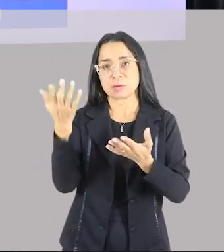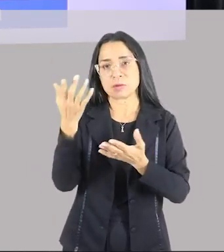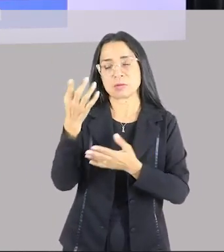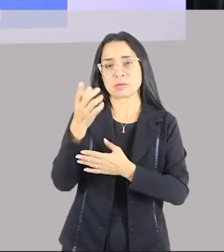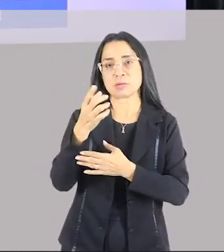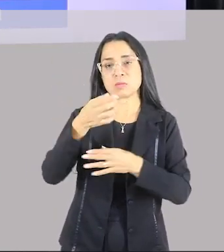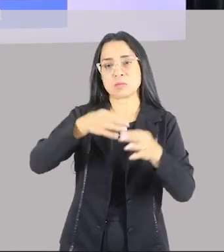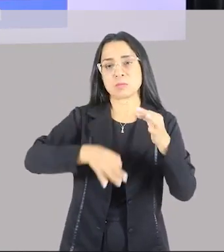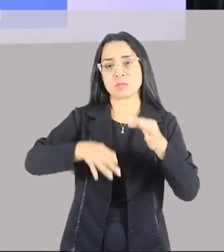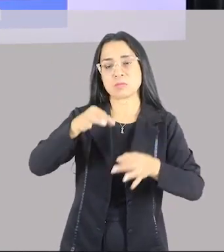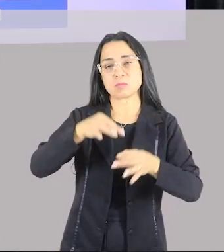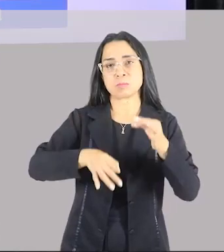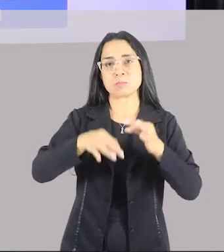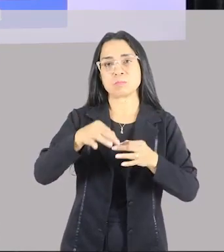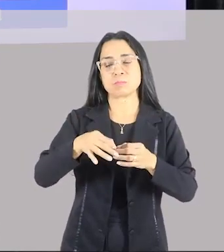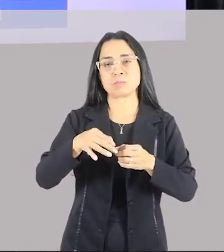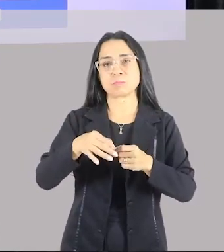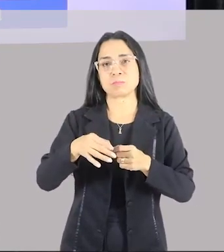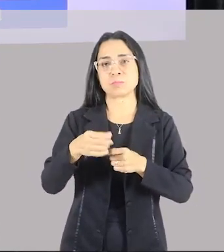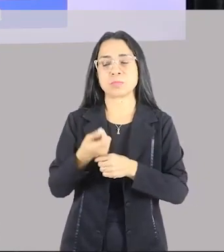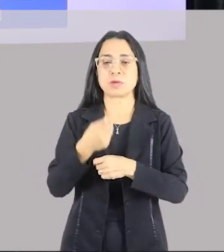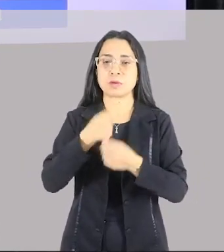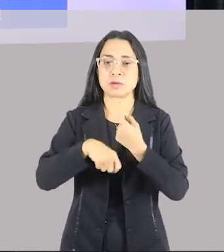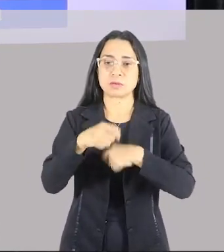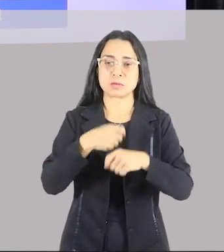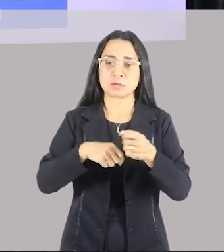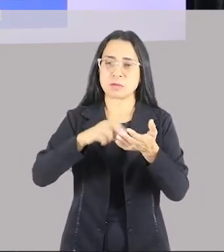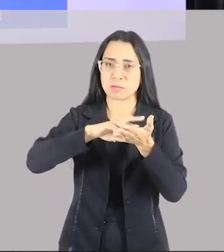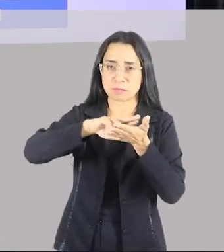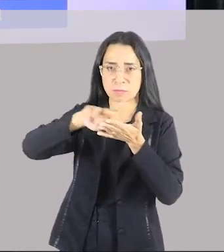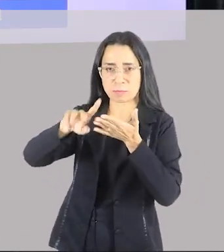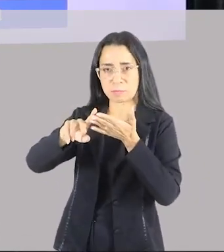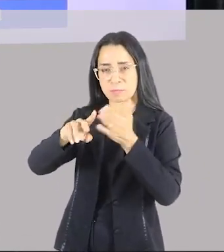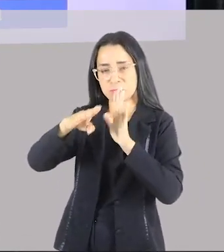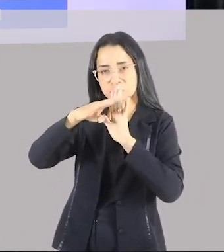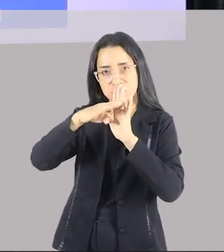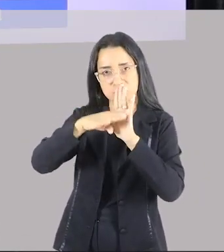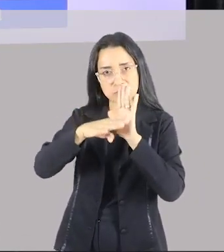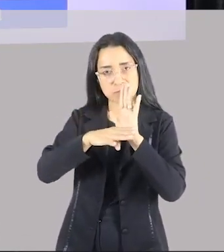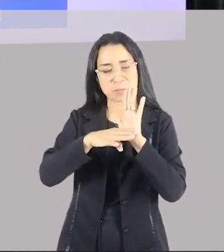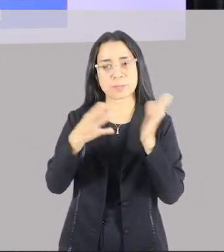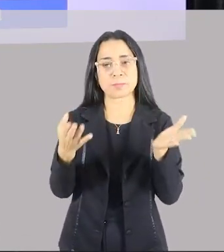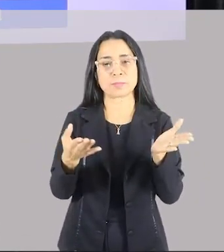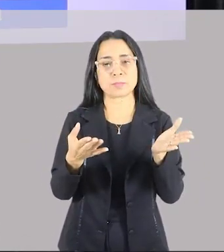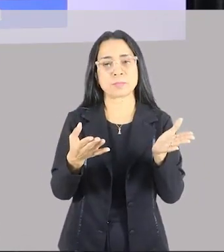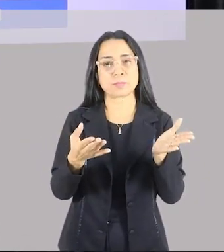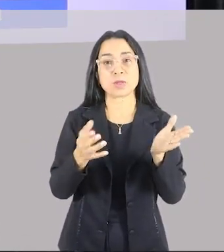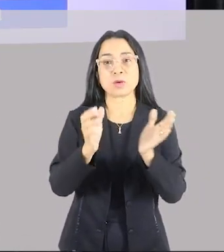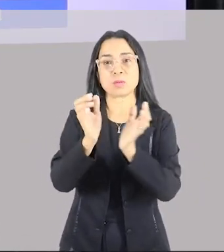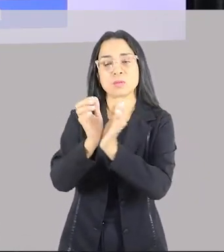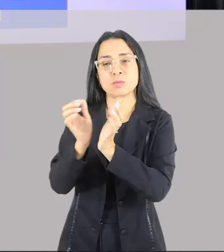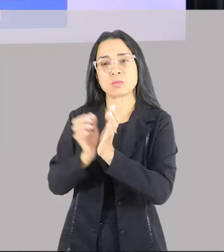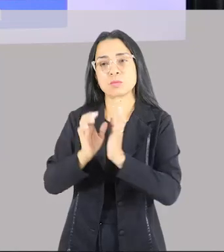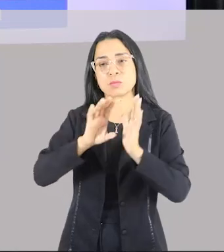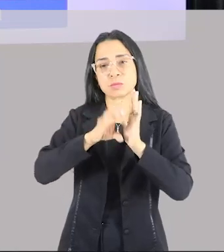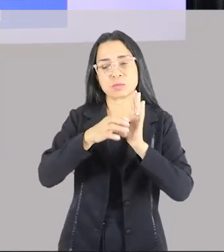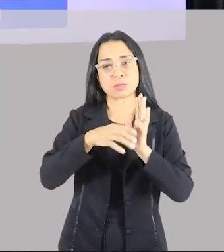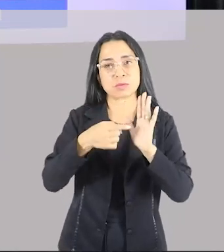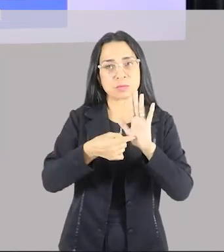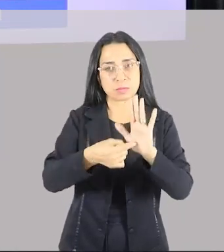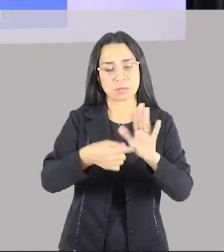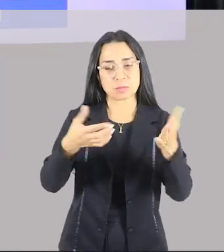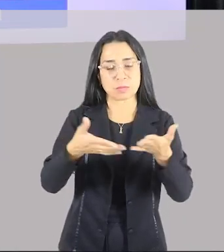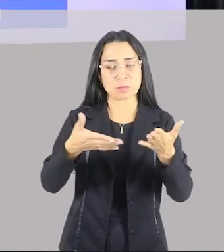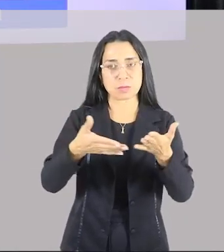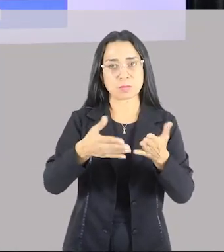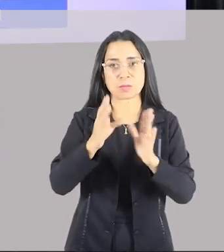direito administrativo, eles variam de classificação para classificação. As categorias, os conceitos que eu vou trazer aqui para vocês,